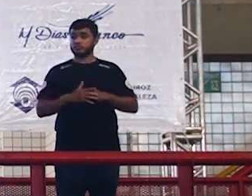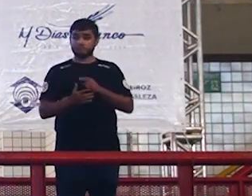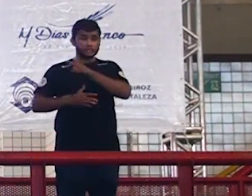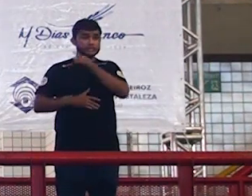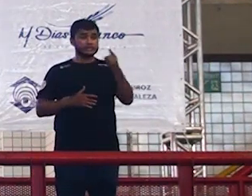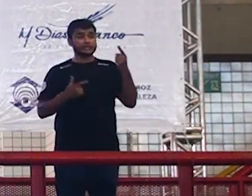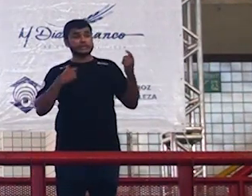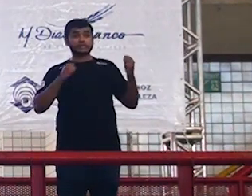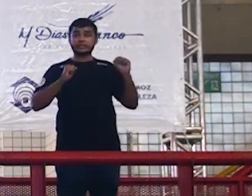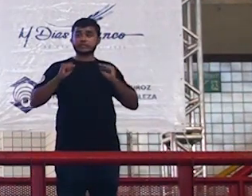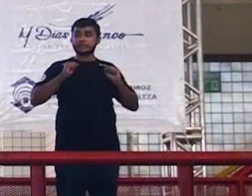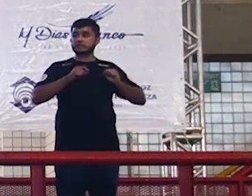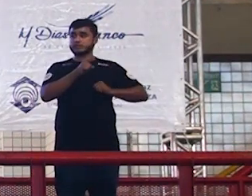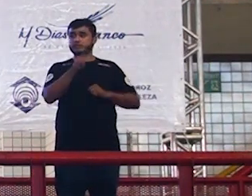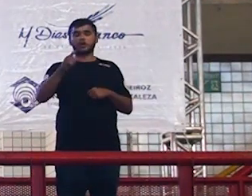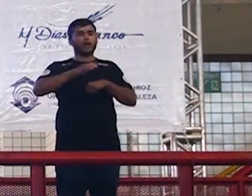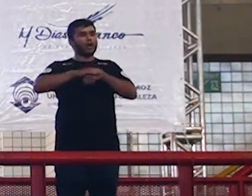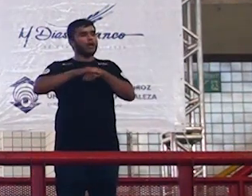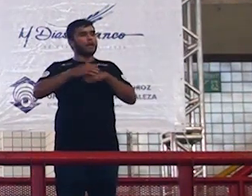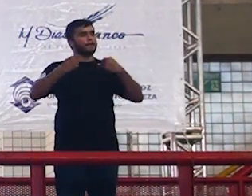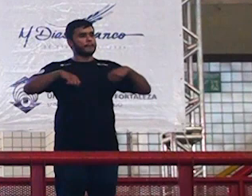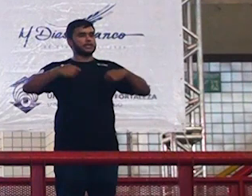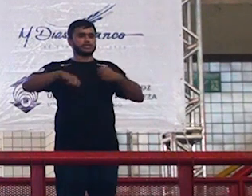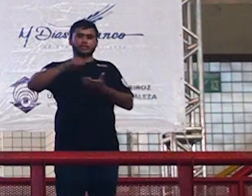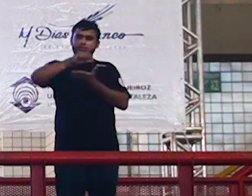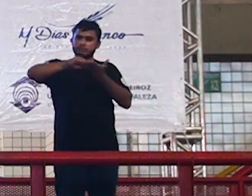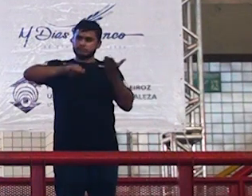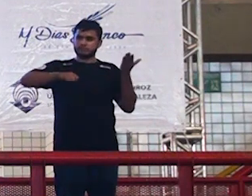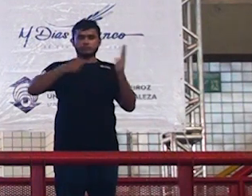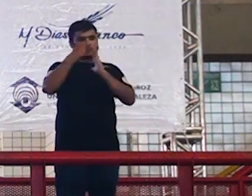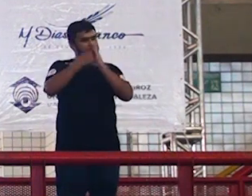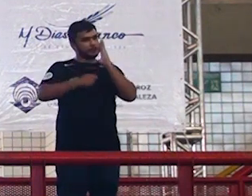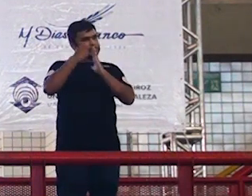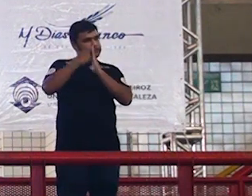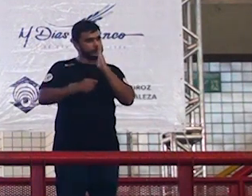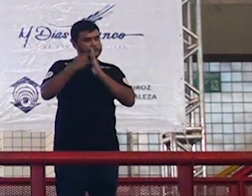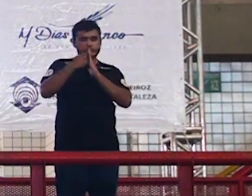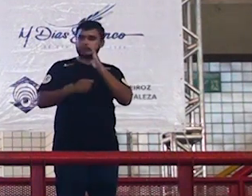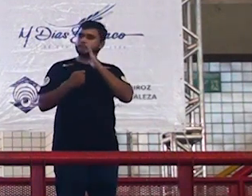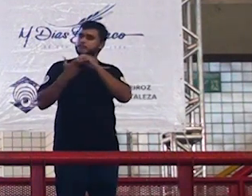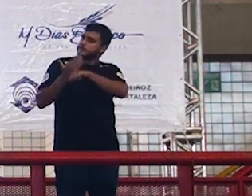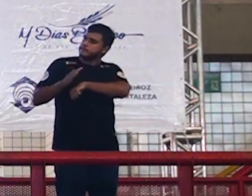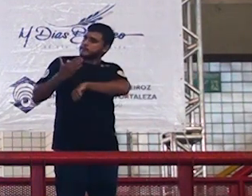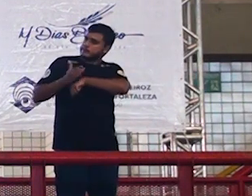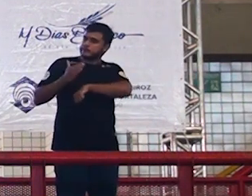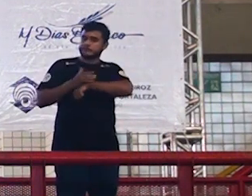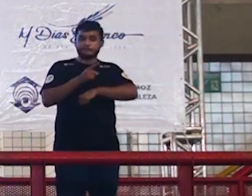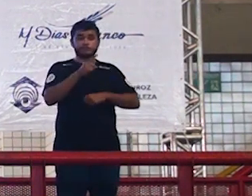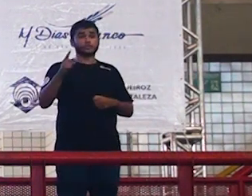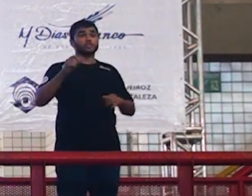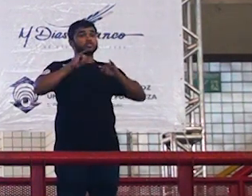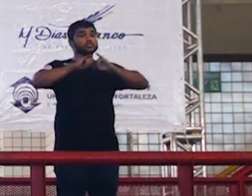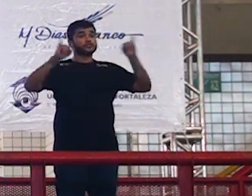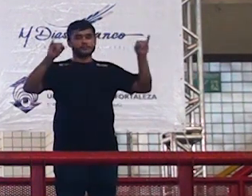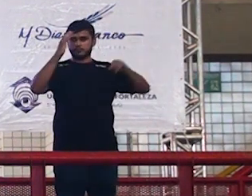lascado. Aí é que você tem que escrever mesmo, tá bom? Então, primeira notícia foi